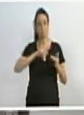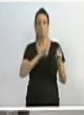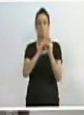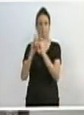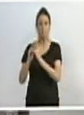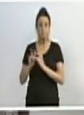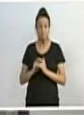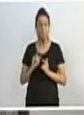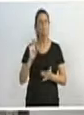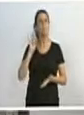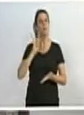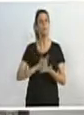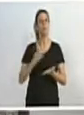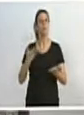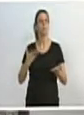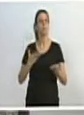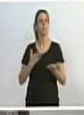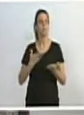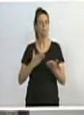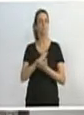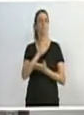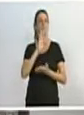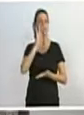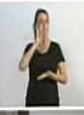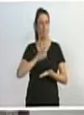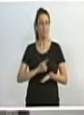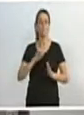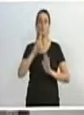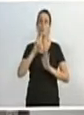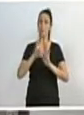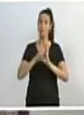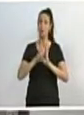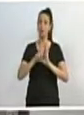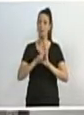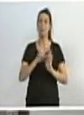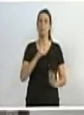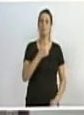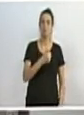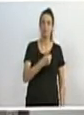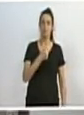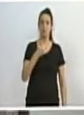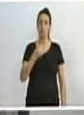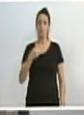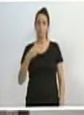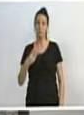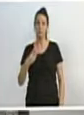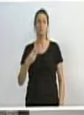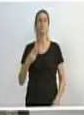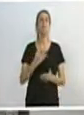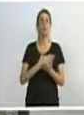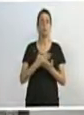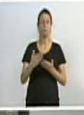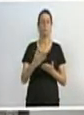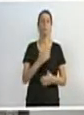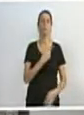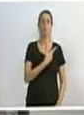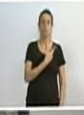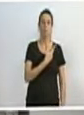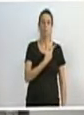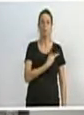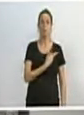efetivar, né, uma lei que nasceu, a Lei 123, que nasceu em 2006, uma lei